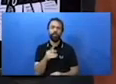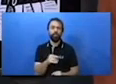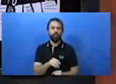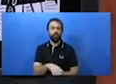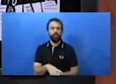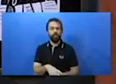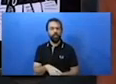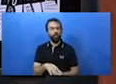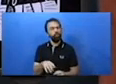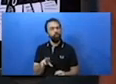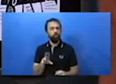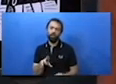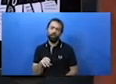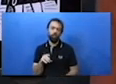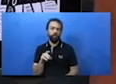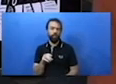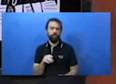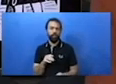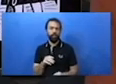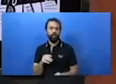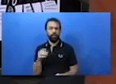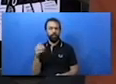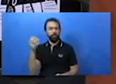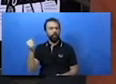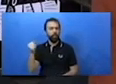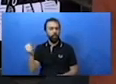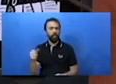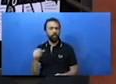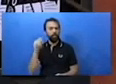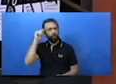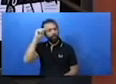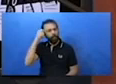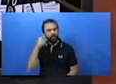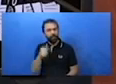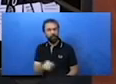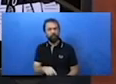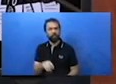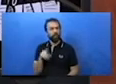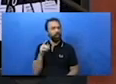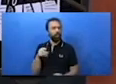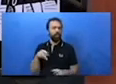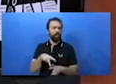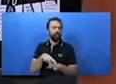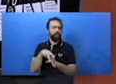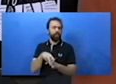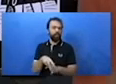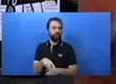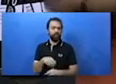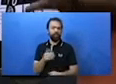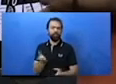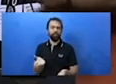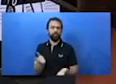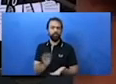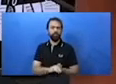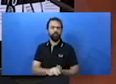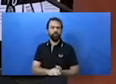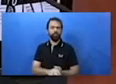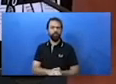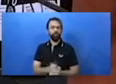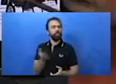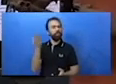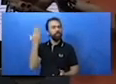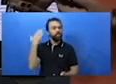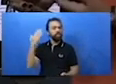trabalhado em branco e preto? Olha só, cavalo, professora, a gente nem usa cavalo hoje. Mas então essa literatura tem a ver com